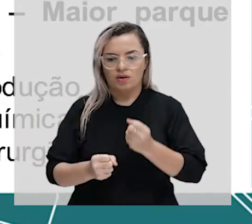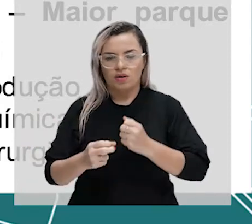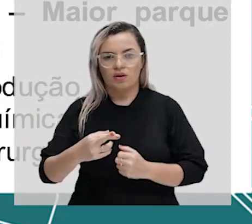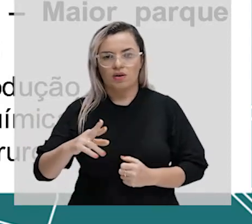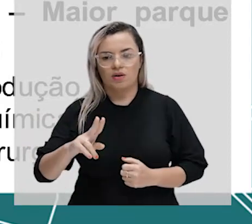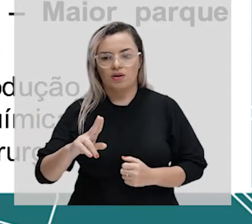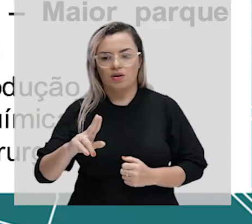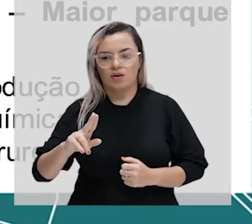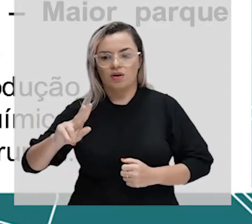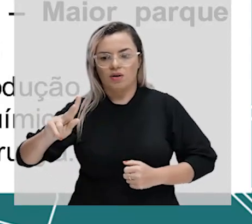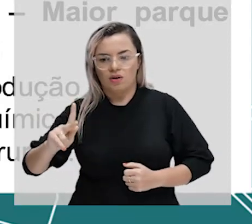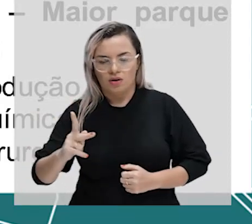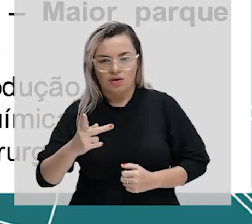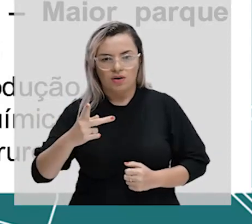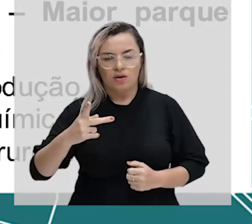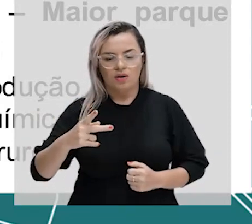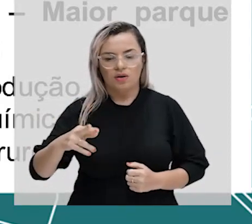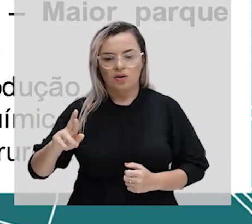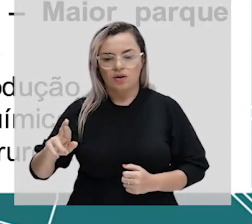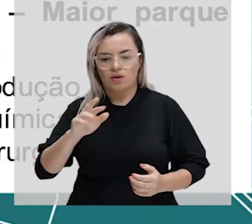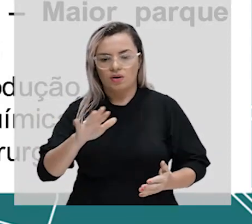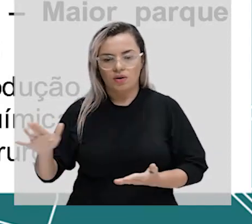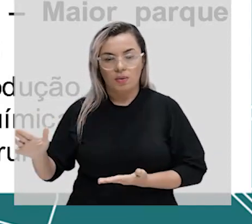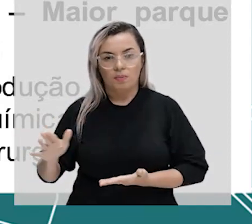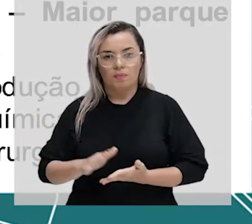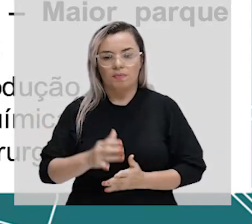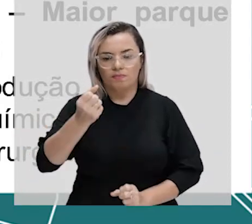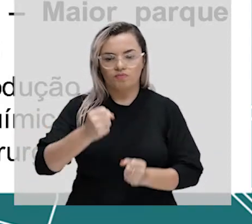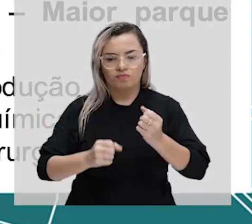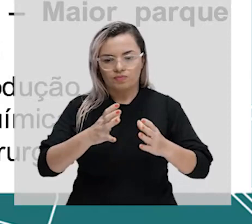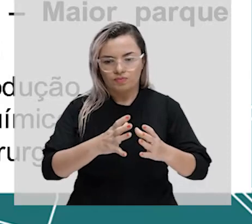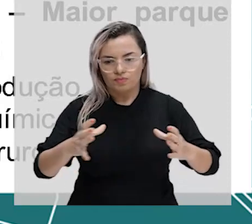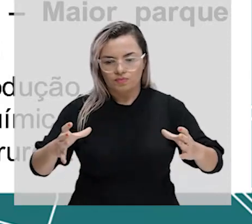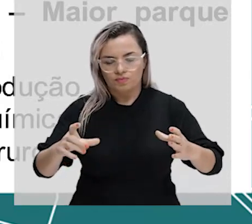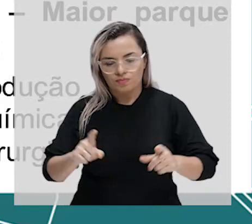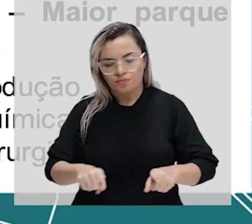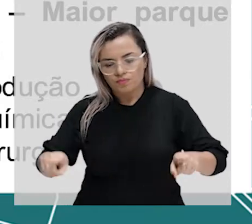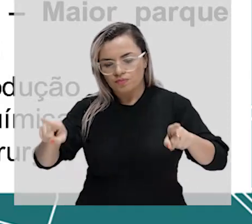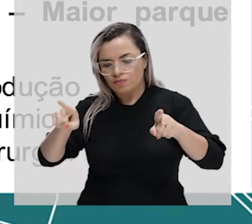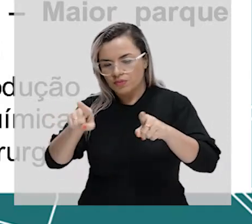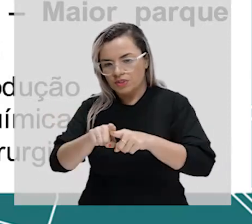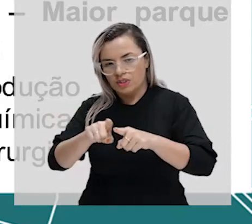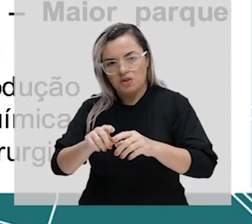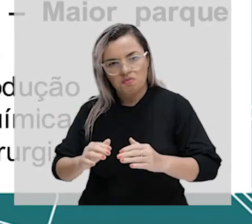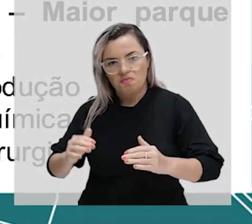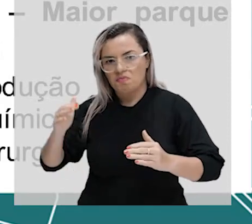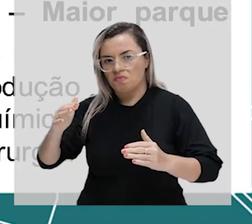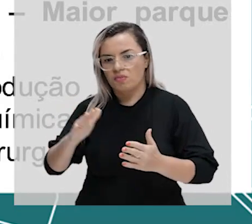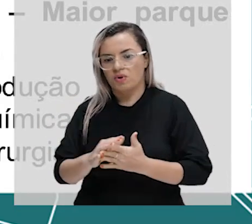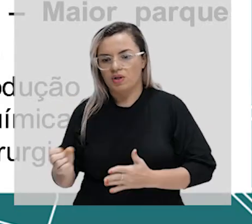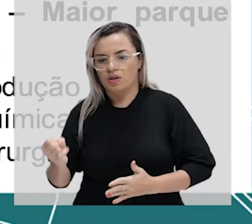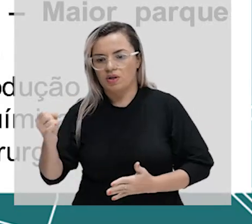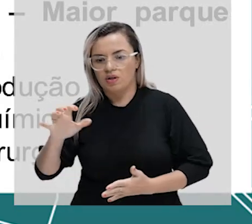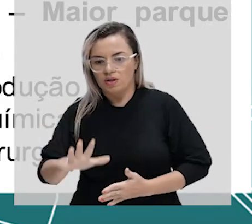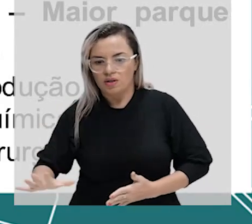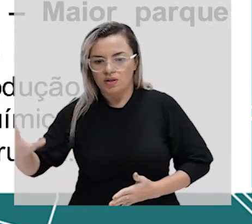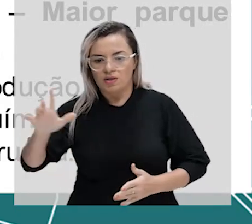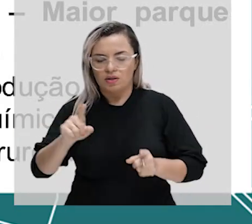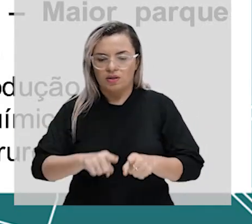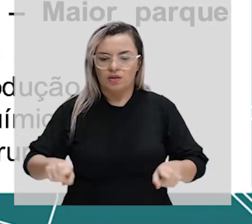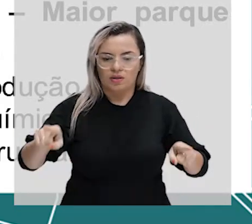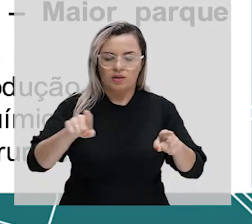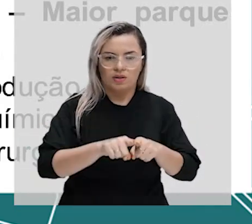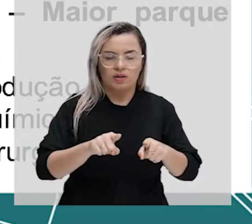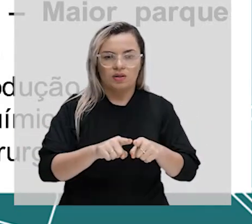o maior parque industrial da Alemanha e também o maior parque industrial da Europa, galera, tá? Está localizado bem aqui, ó, na região